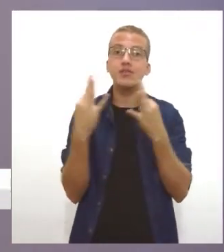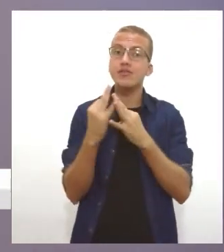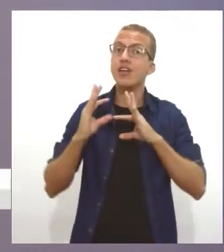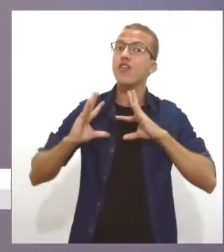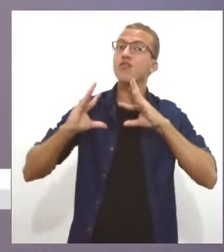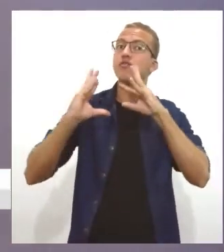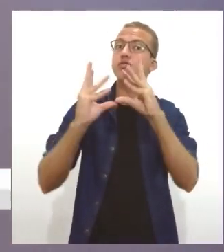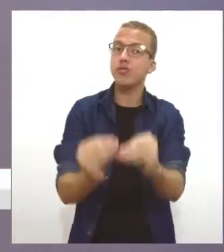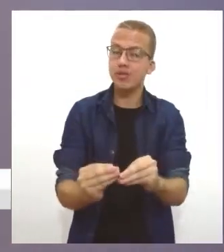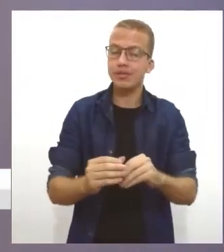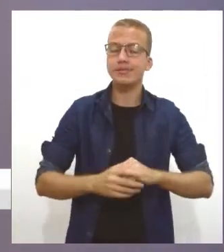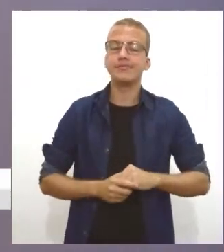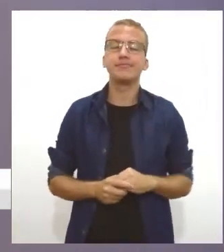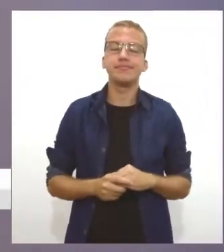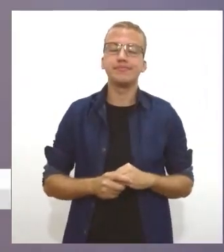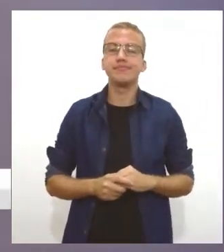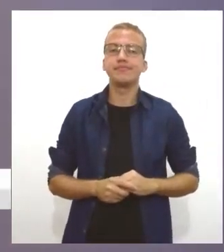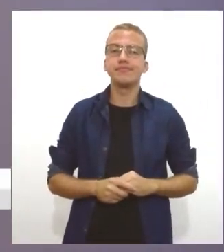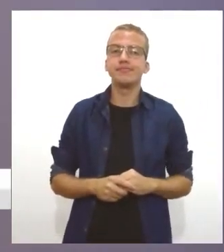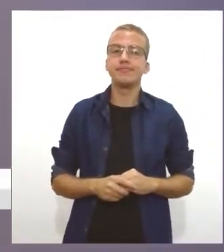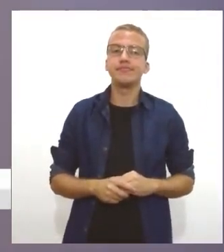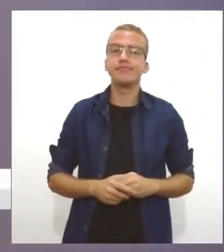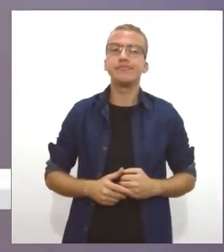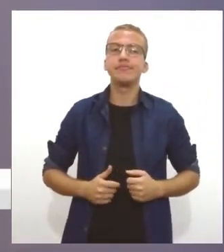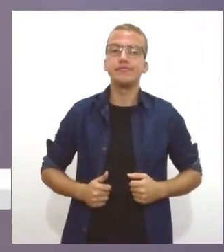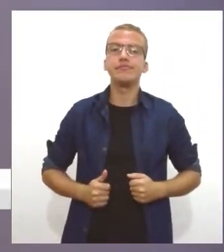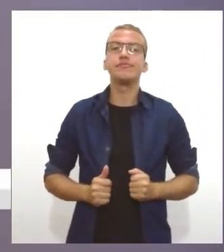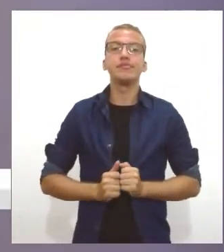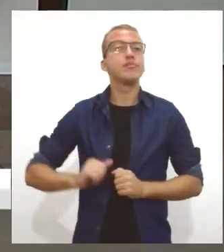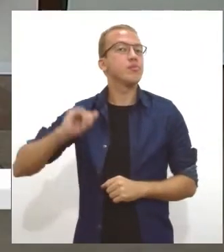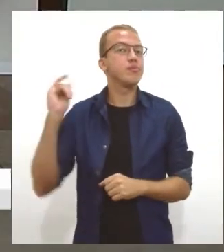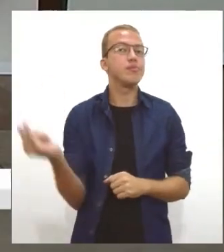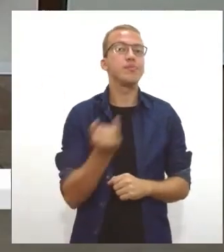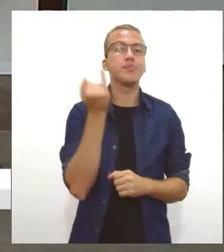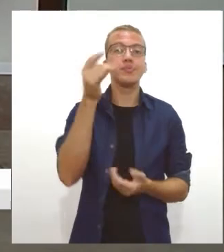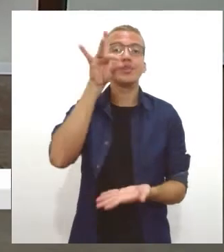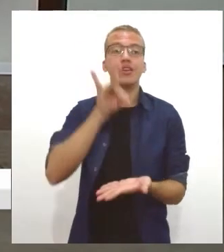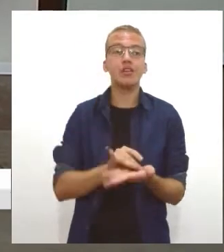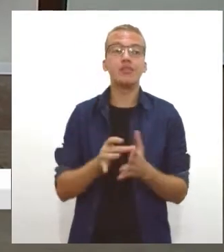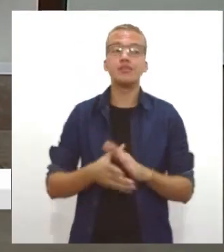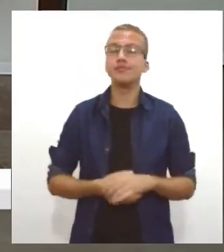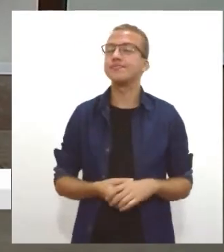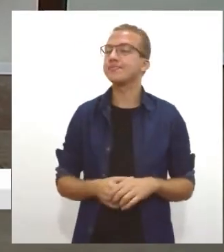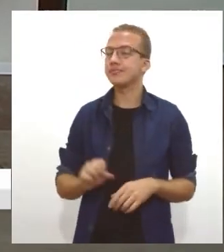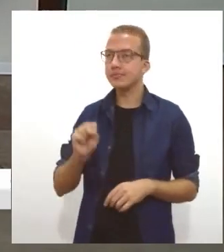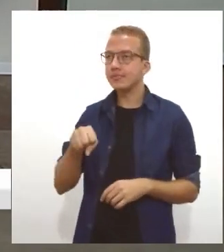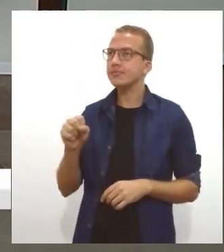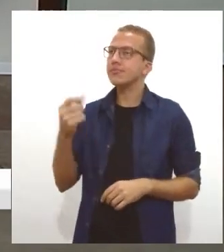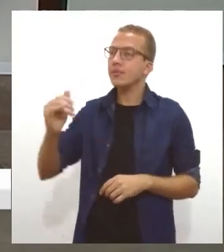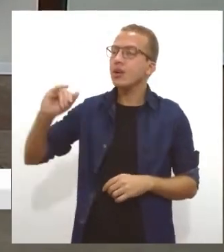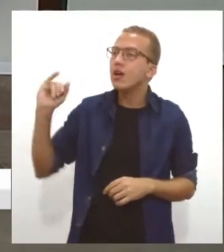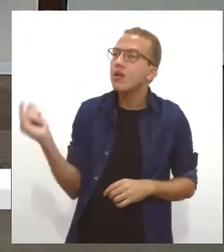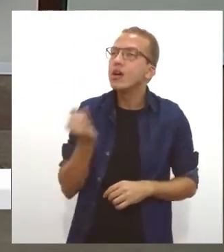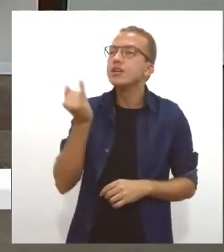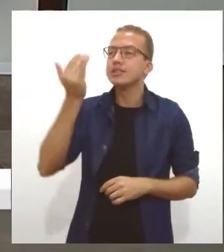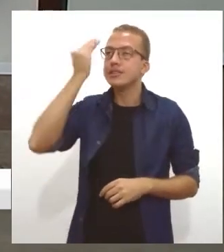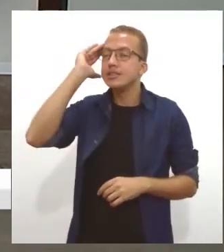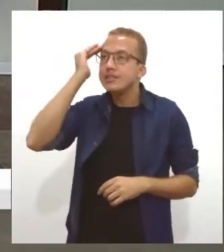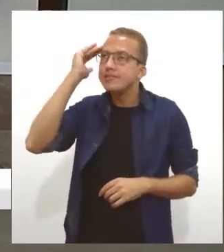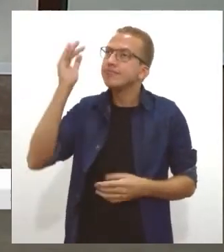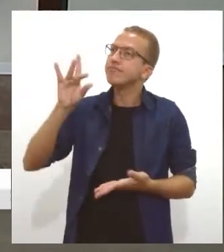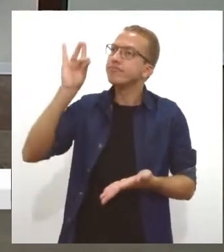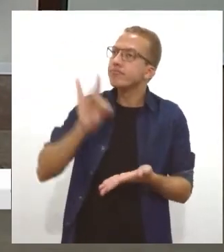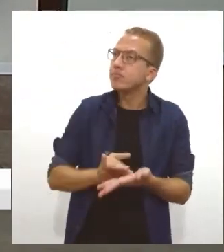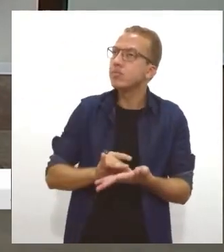individualmente. Entendeu? Então, muito importante mesmo. É importante entender de forma ampla, tanto que